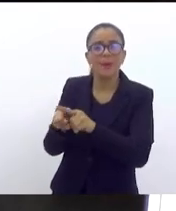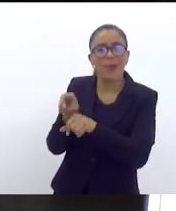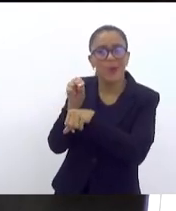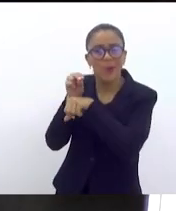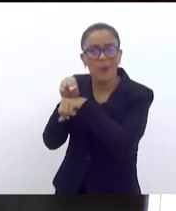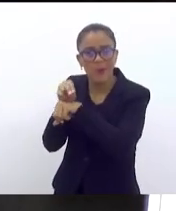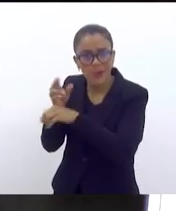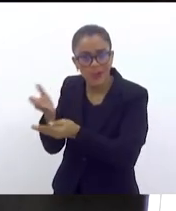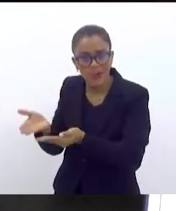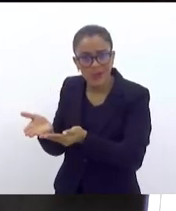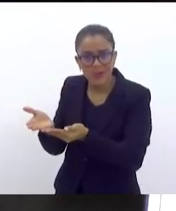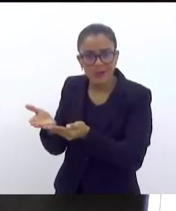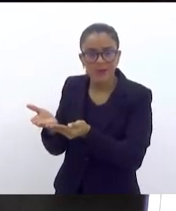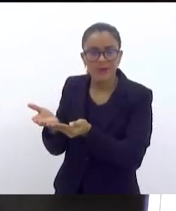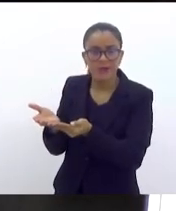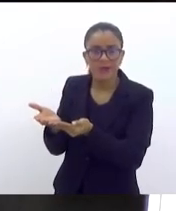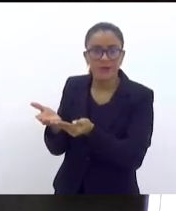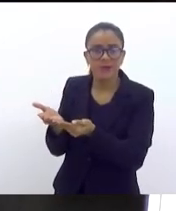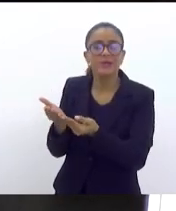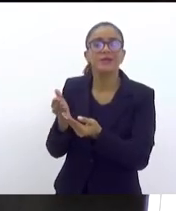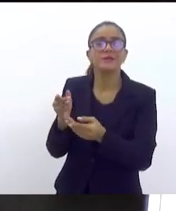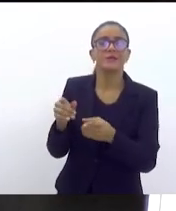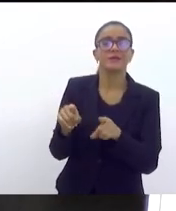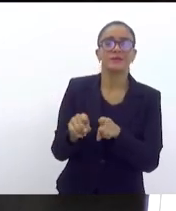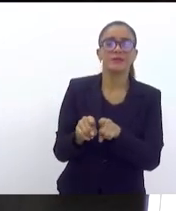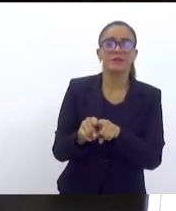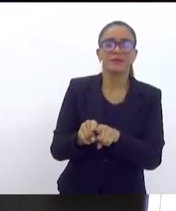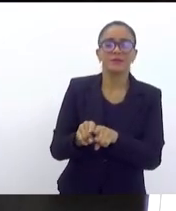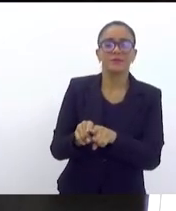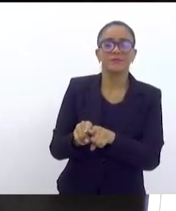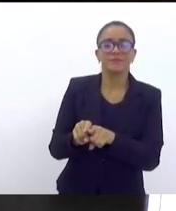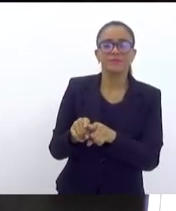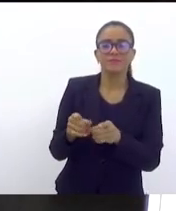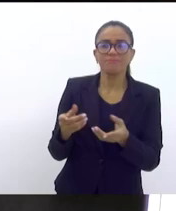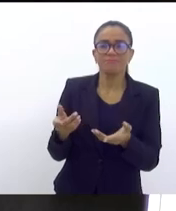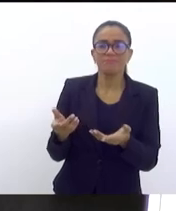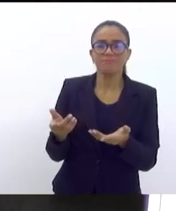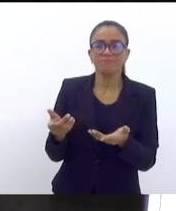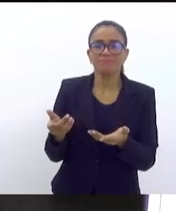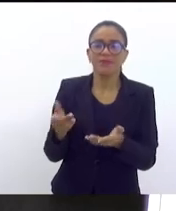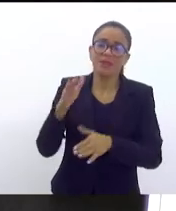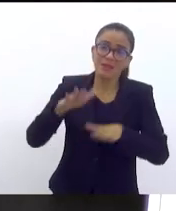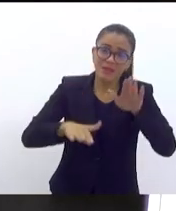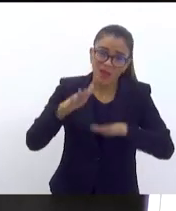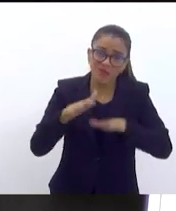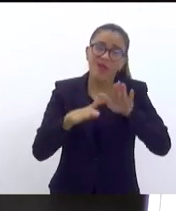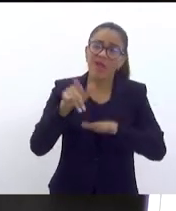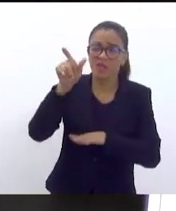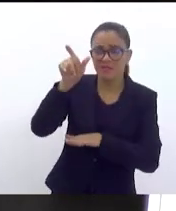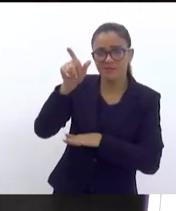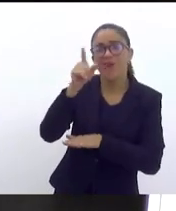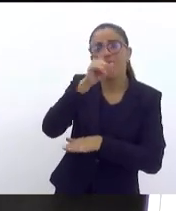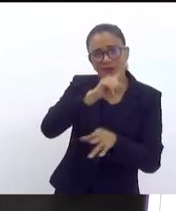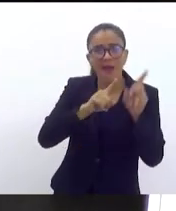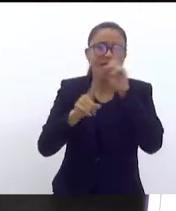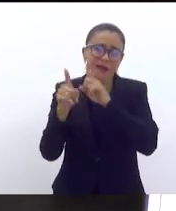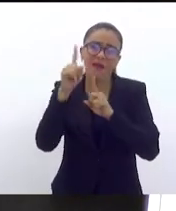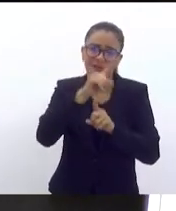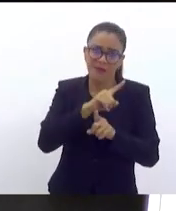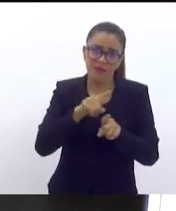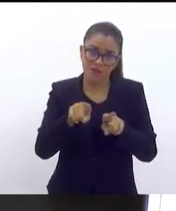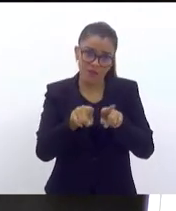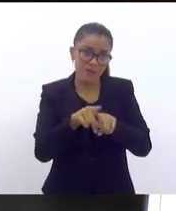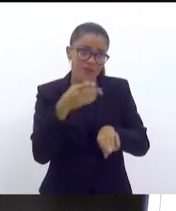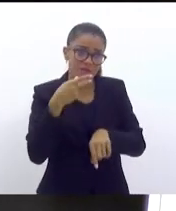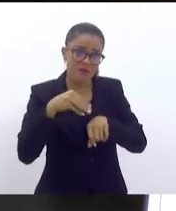dele que com toda talvez com alguns erros todo mundo comete erro e eu queria